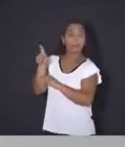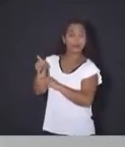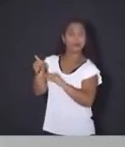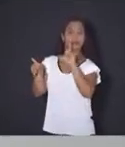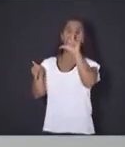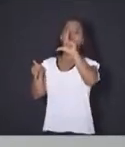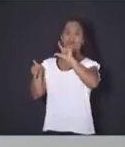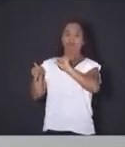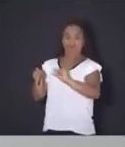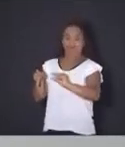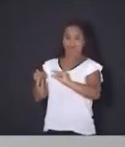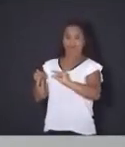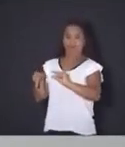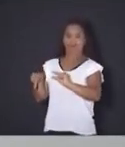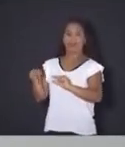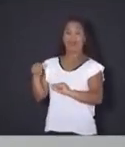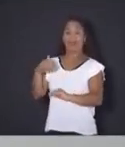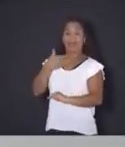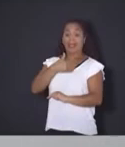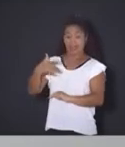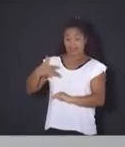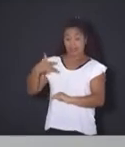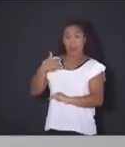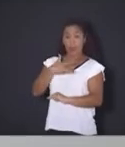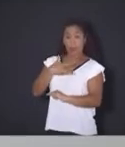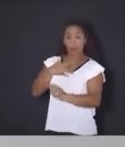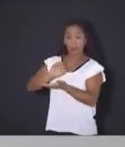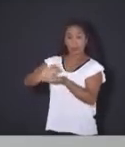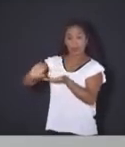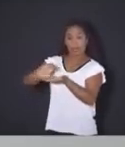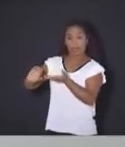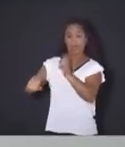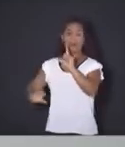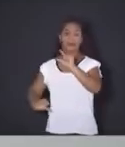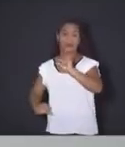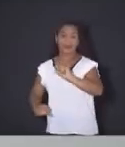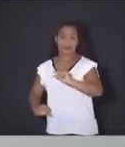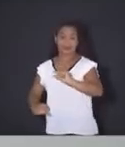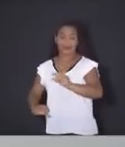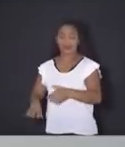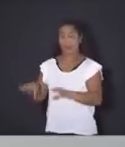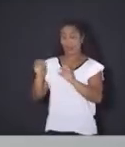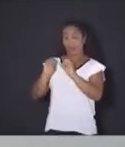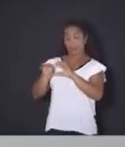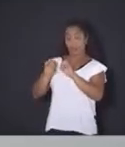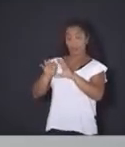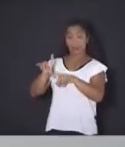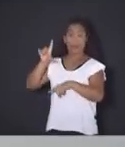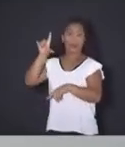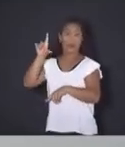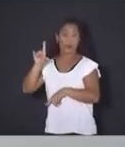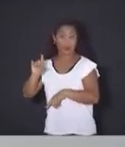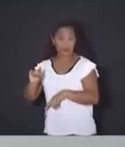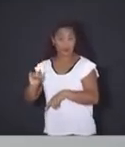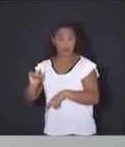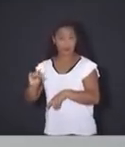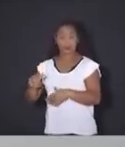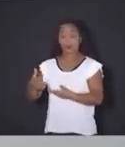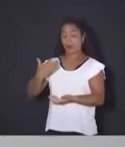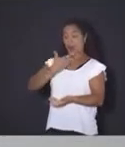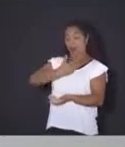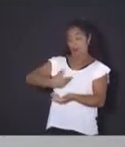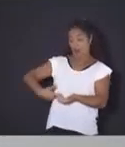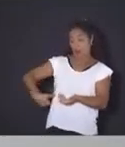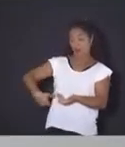os gastos com saúde o governo deveria reduzir os gastos com educação o governo deveria reduzir os